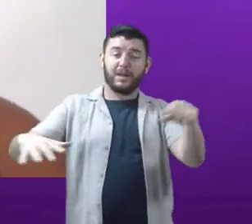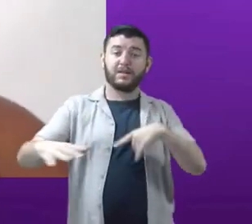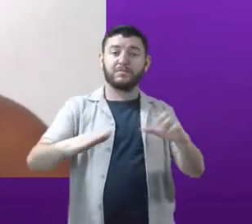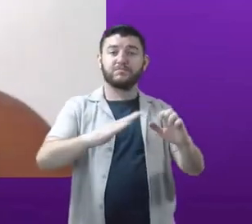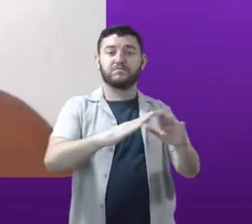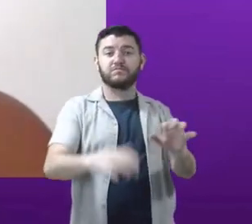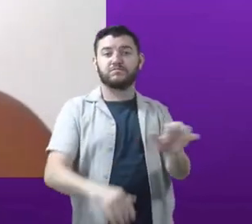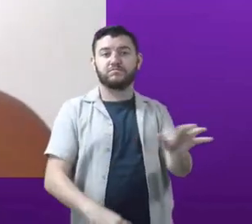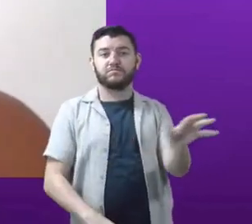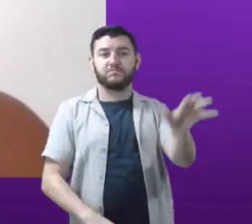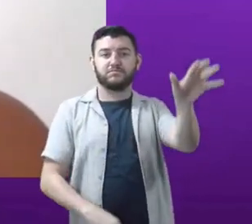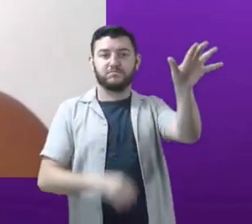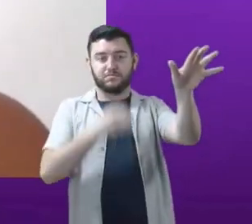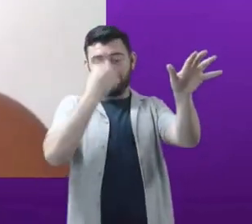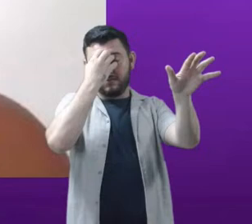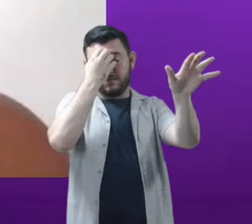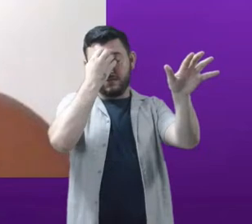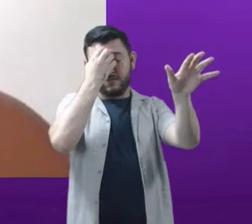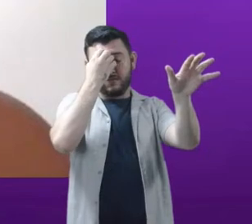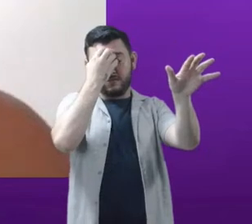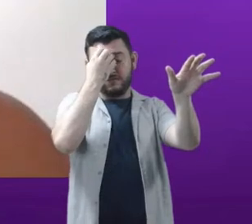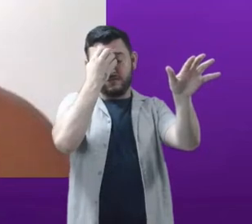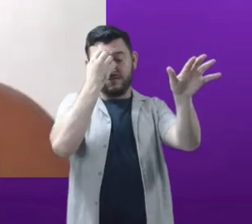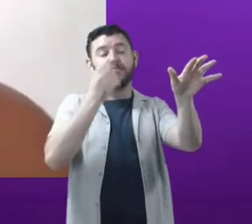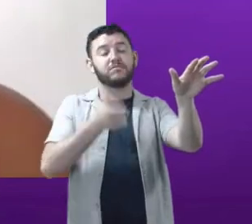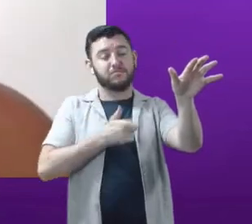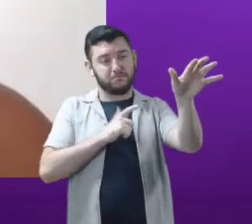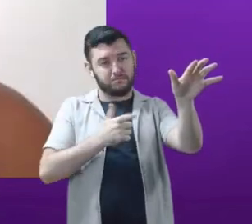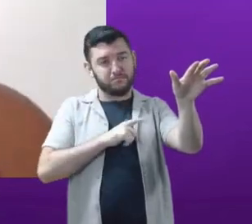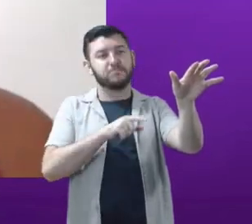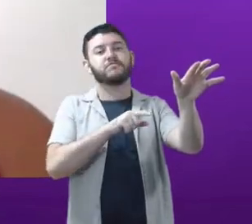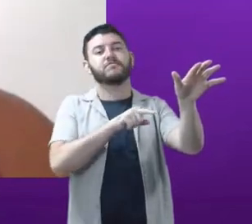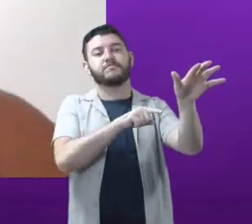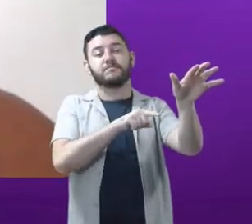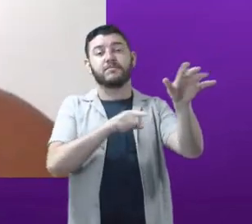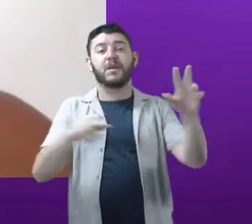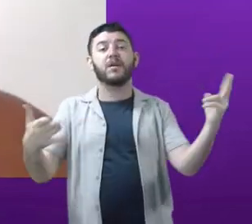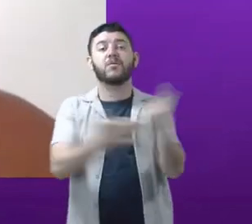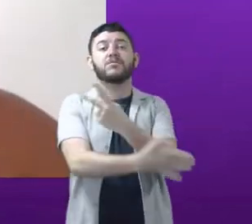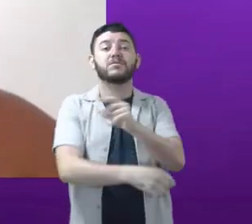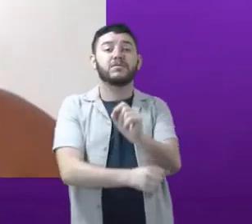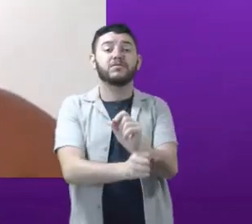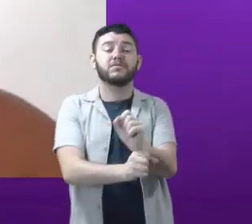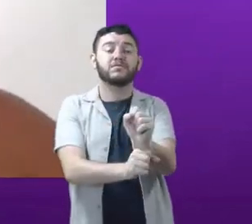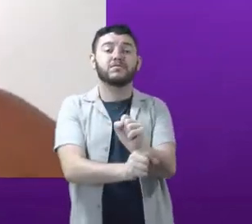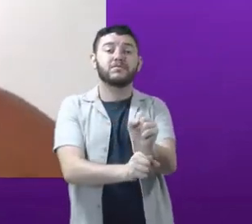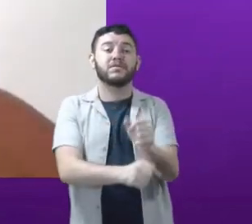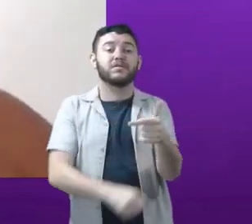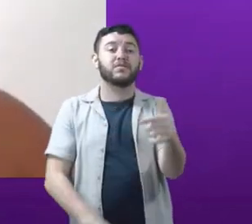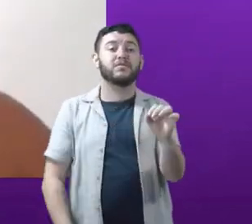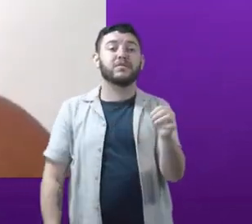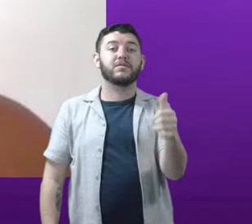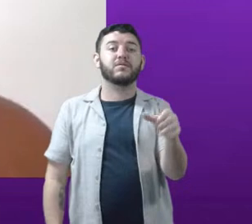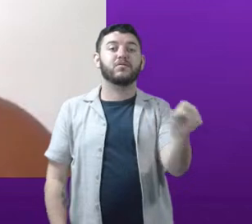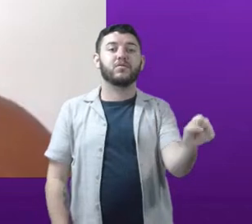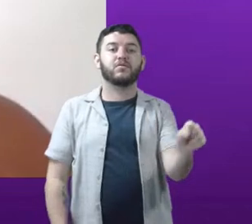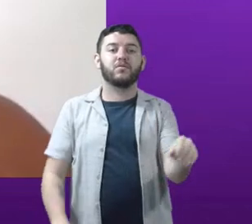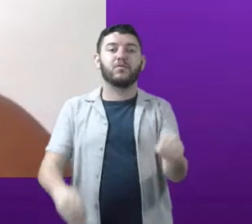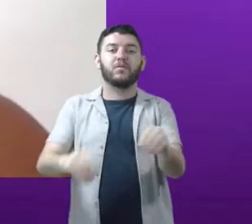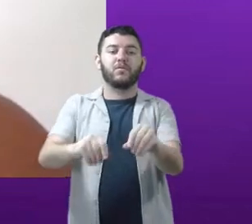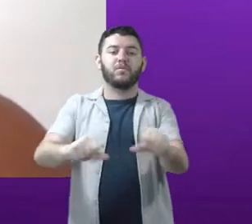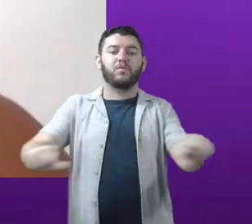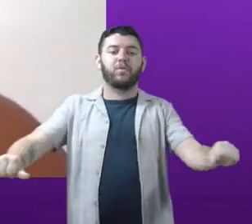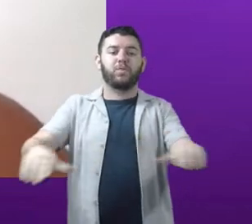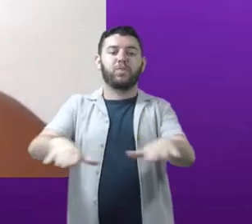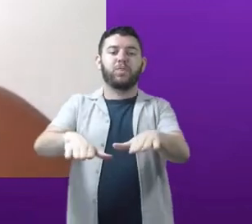da Braskem a gente tem alguns bairros de periferia. Bem, acontece que em 2018 o solo começou a rachar, né, o